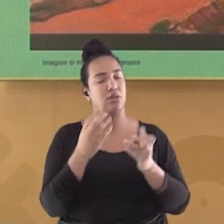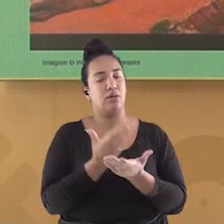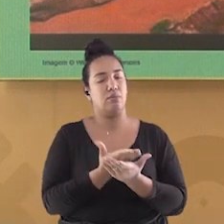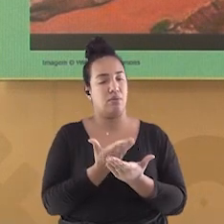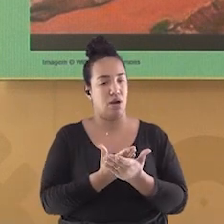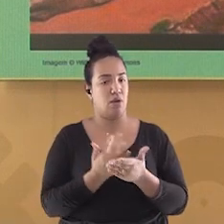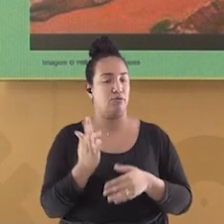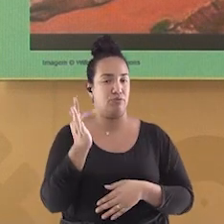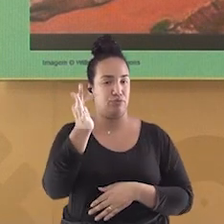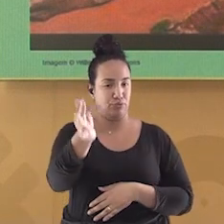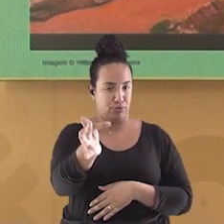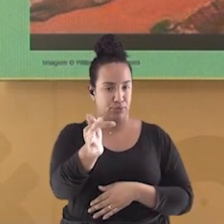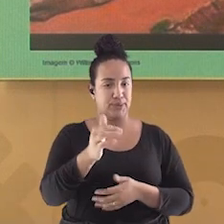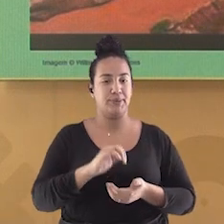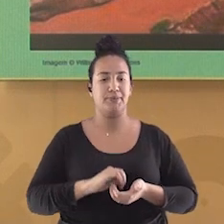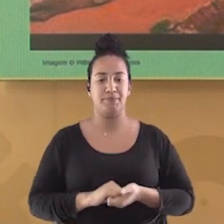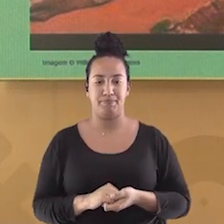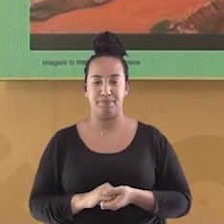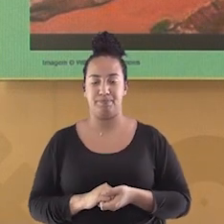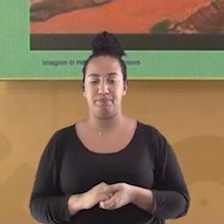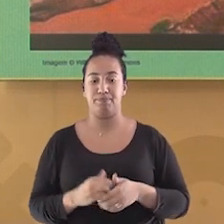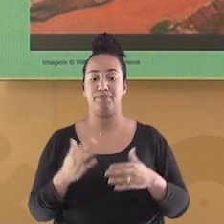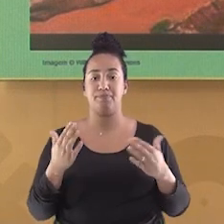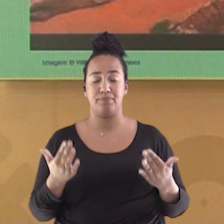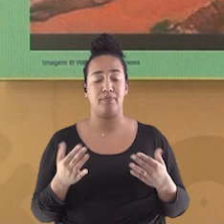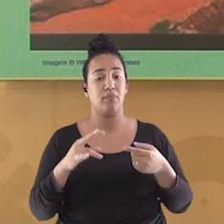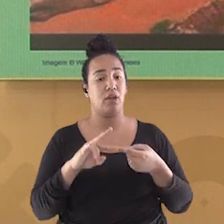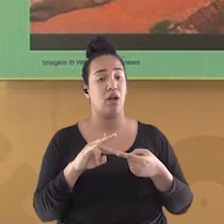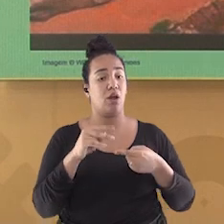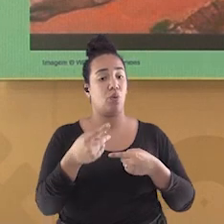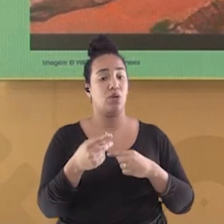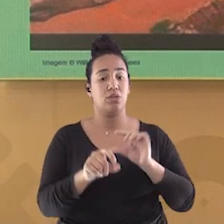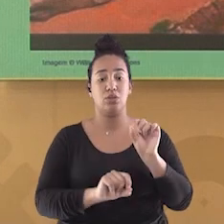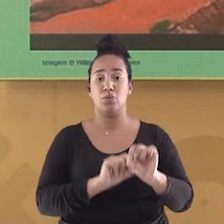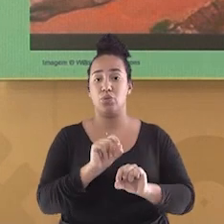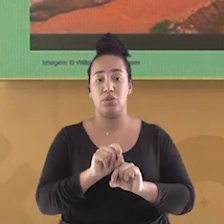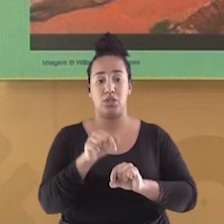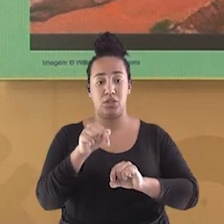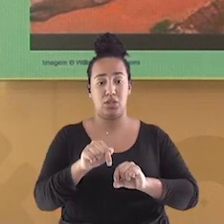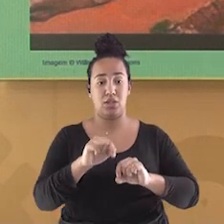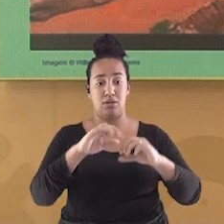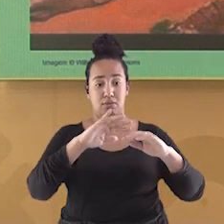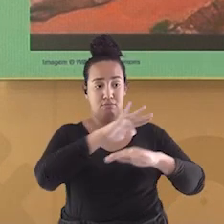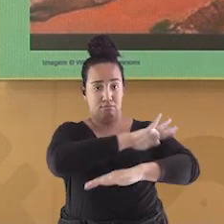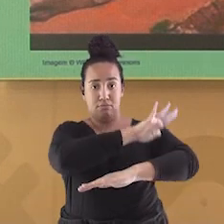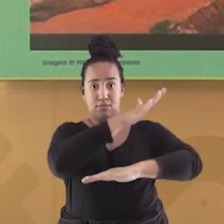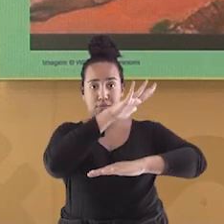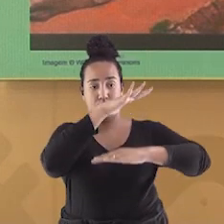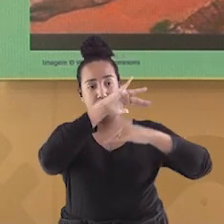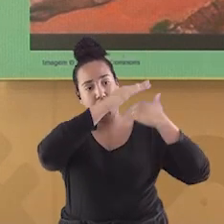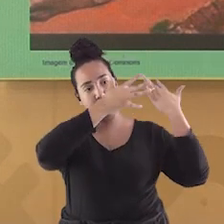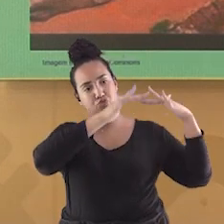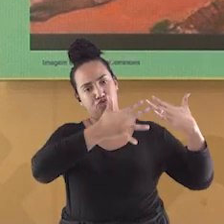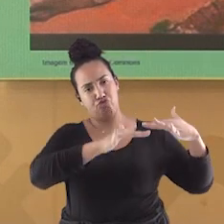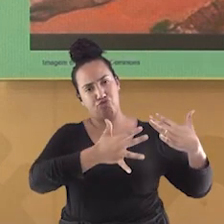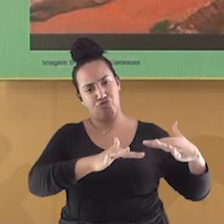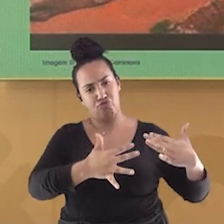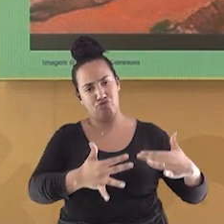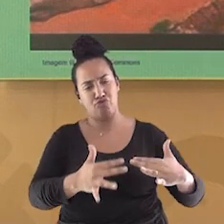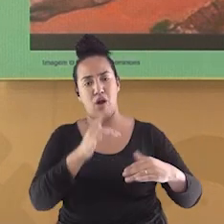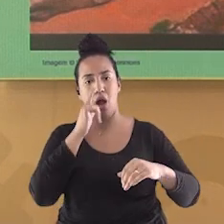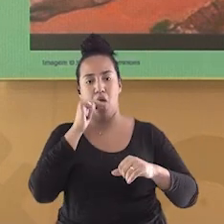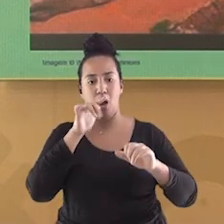uma outra aula. As consequências disso são desmoronamentos, deslizamentos de